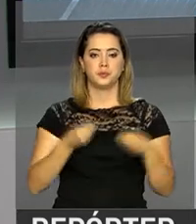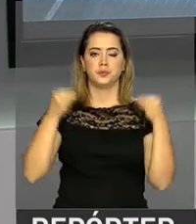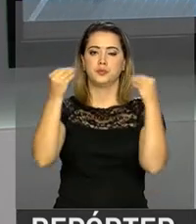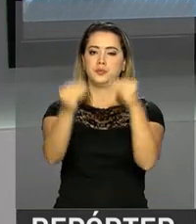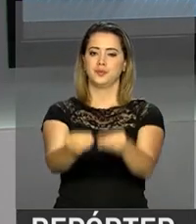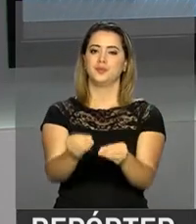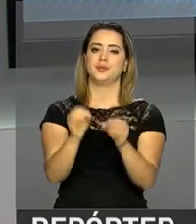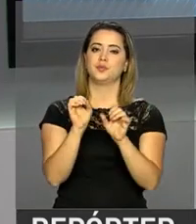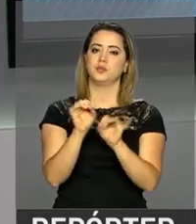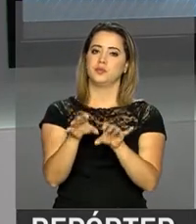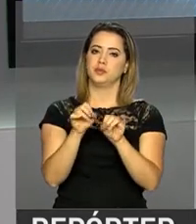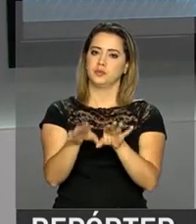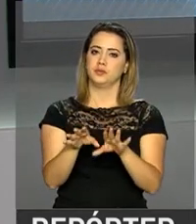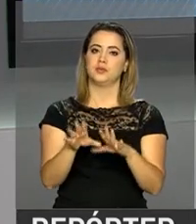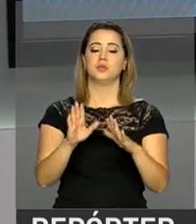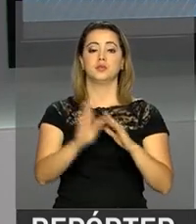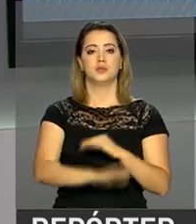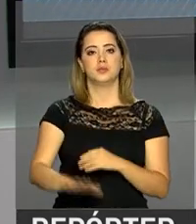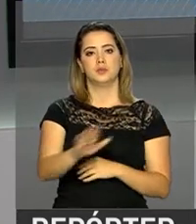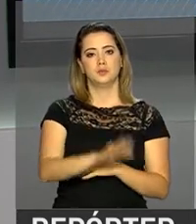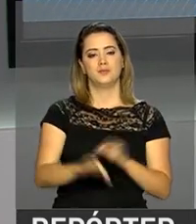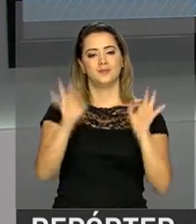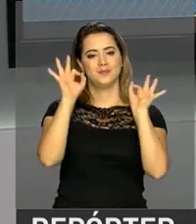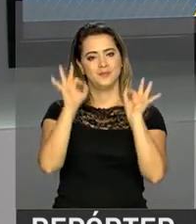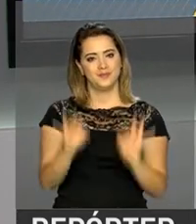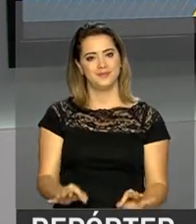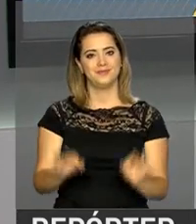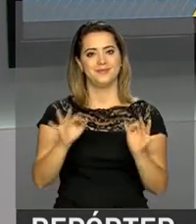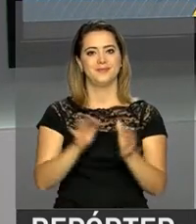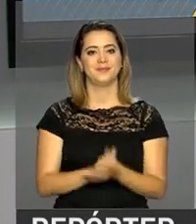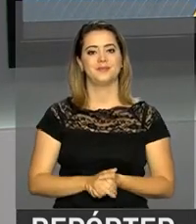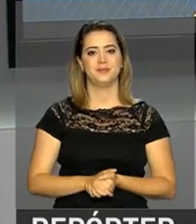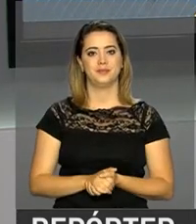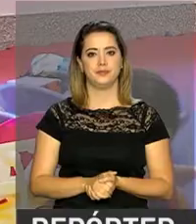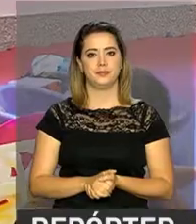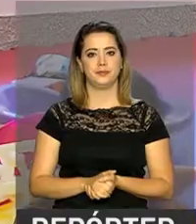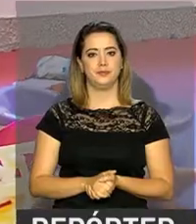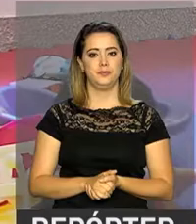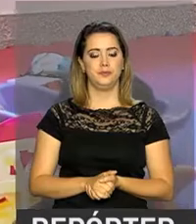R$45 milhões para garantir uma educação infantil de qualidade.